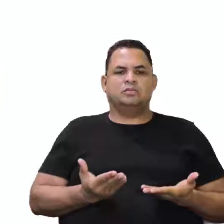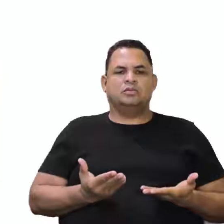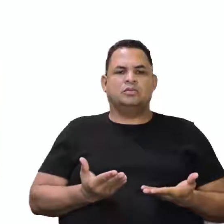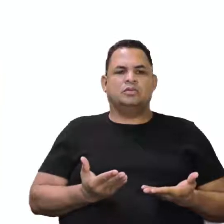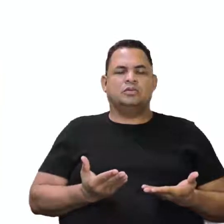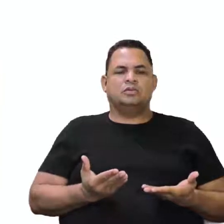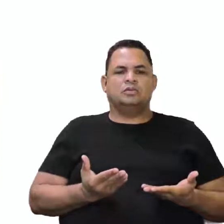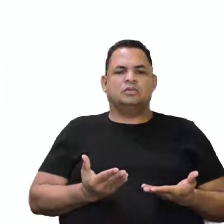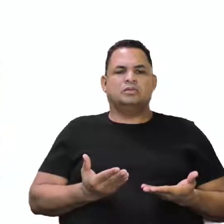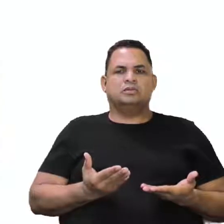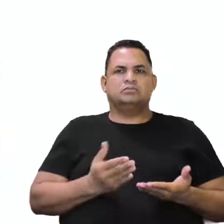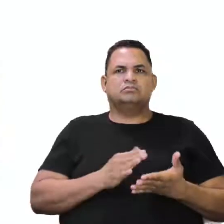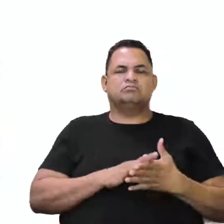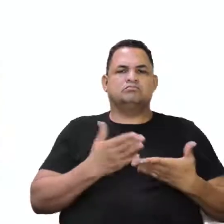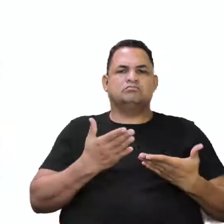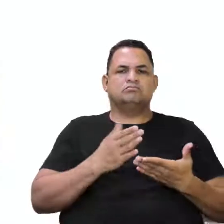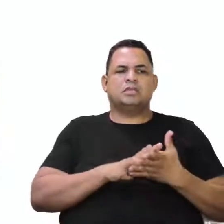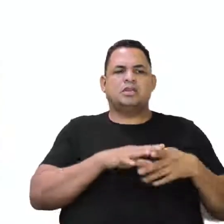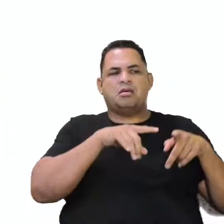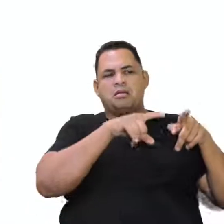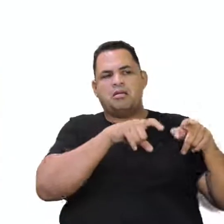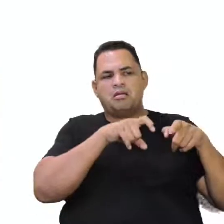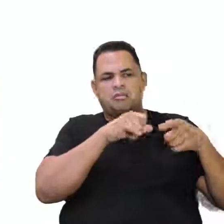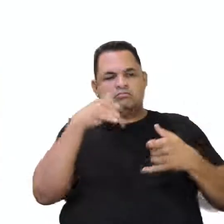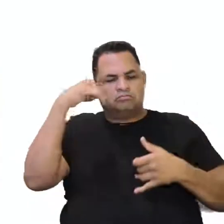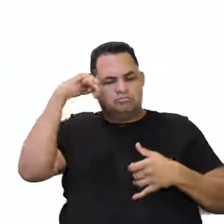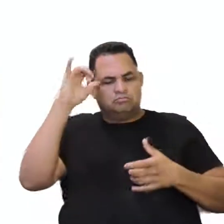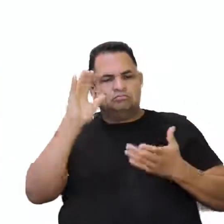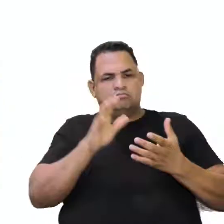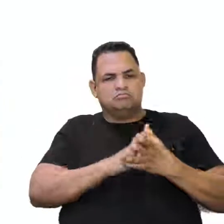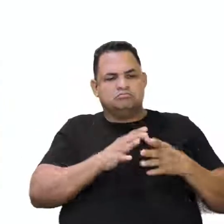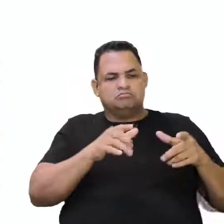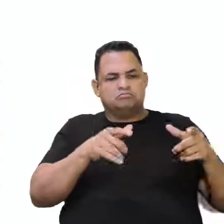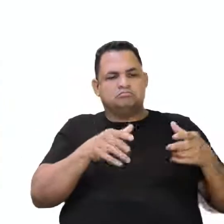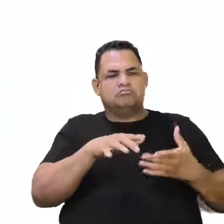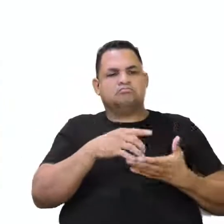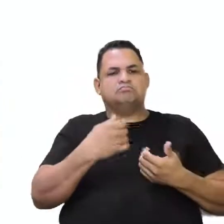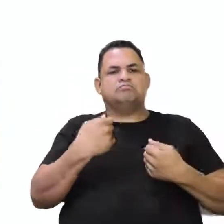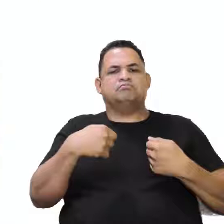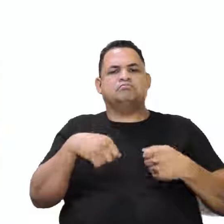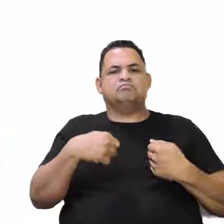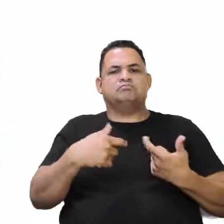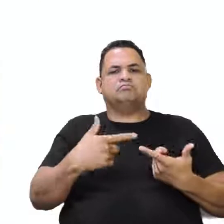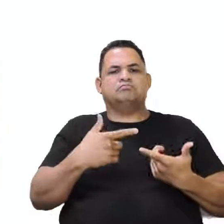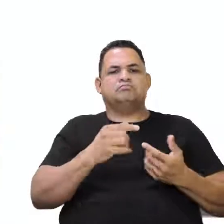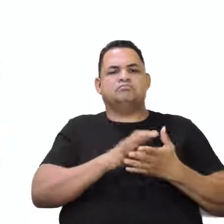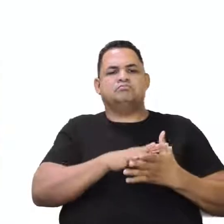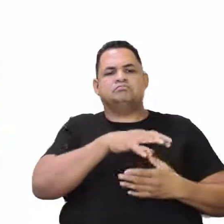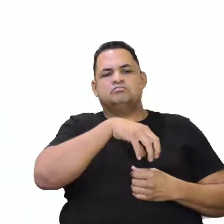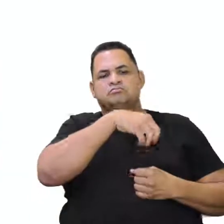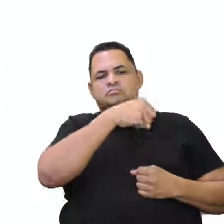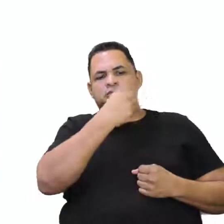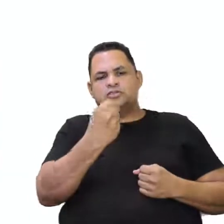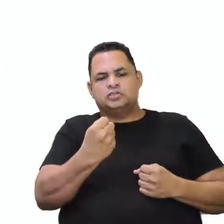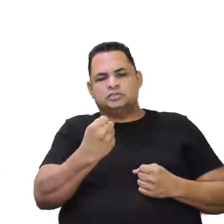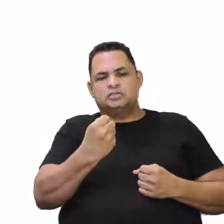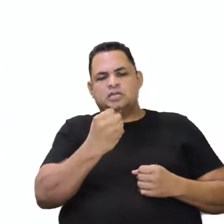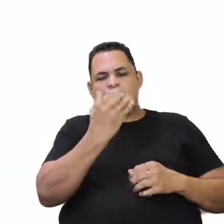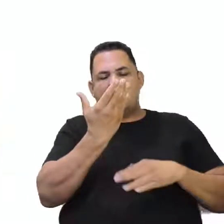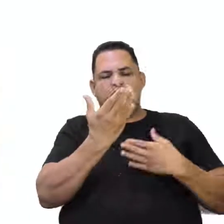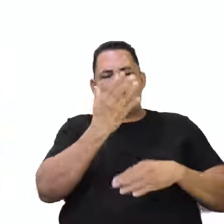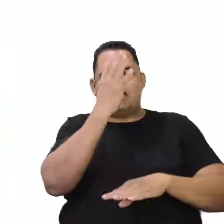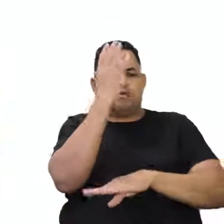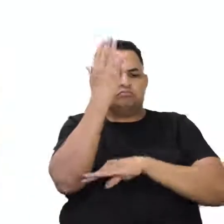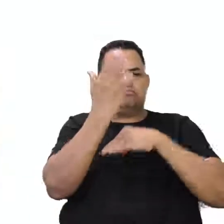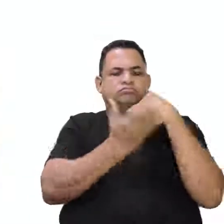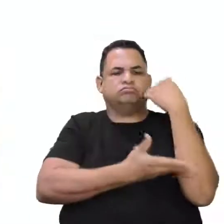uma ação de agropecuária, você acaba tendo, né, a retirada da vegetação, enfim.